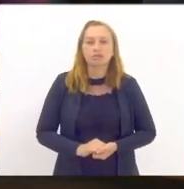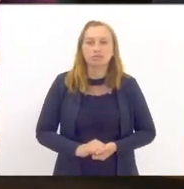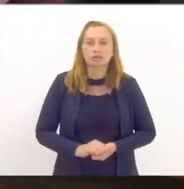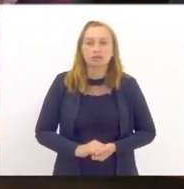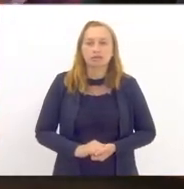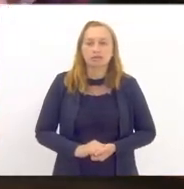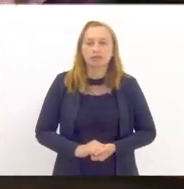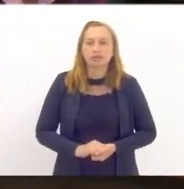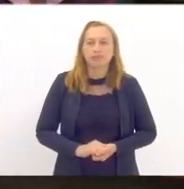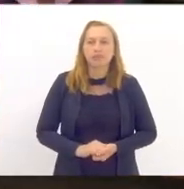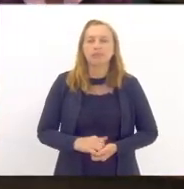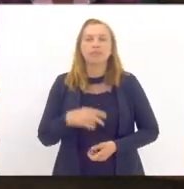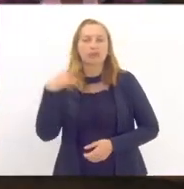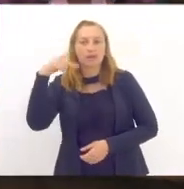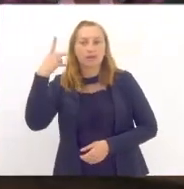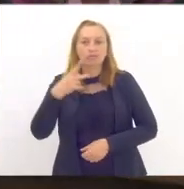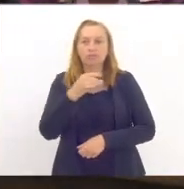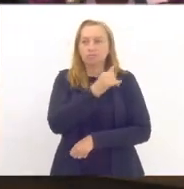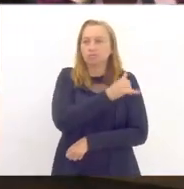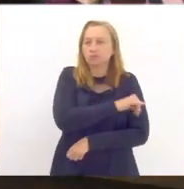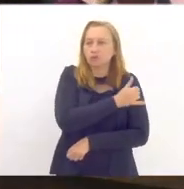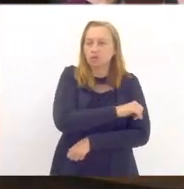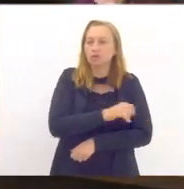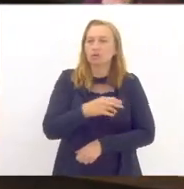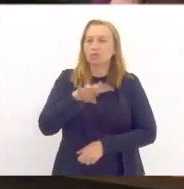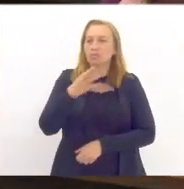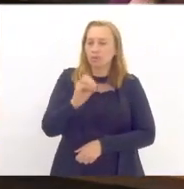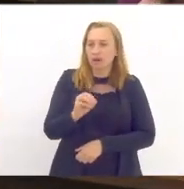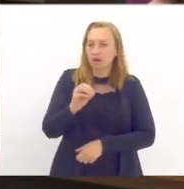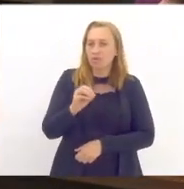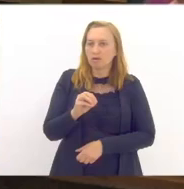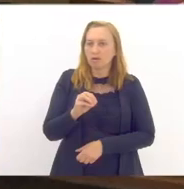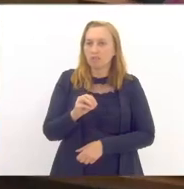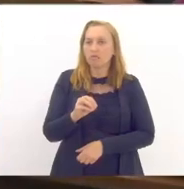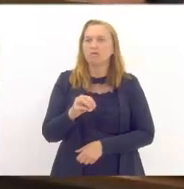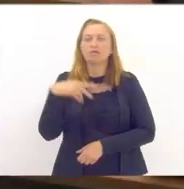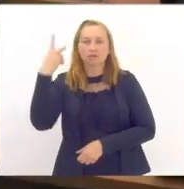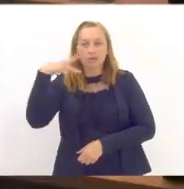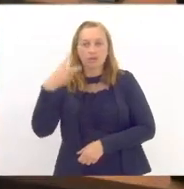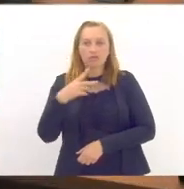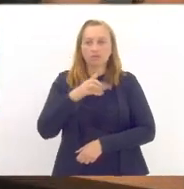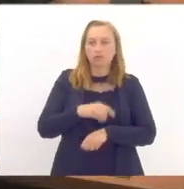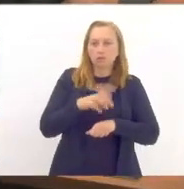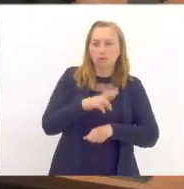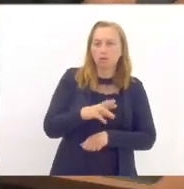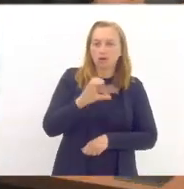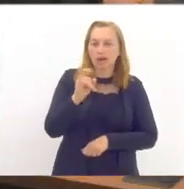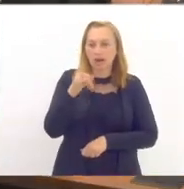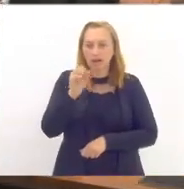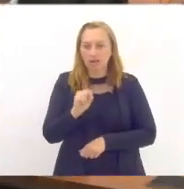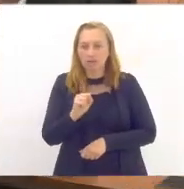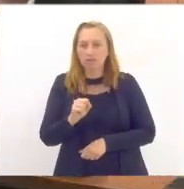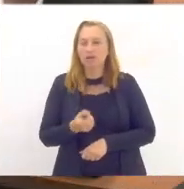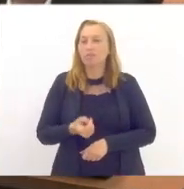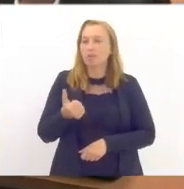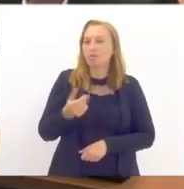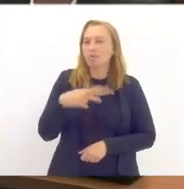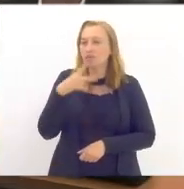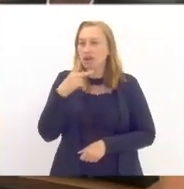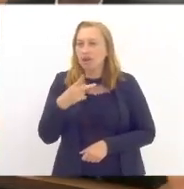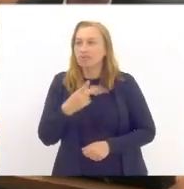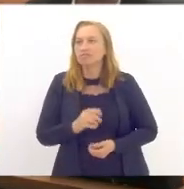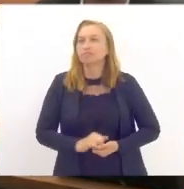Aurélio Lizan, vereador do Rio. Marco Aurélio Lizan e o vereador do Rio, doutor Carlos Eduardo. Daqui a pouco vamos citar